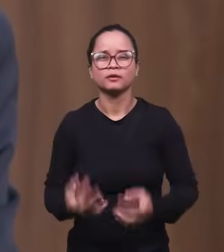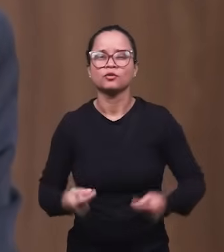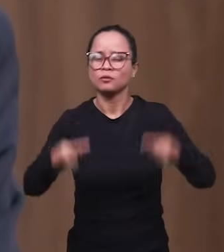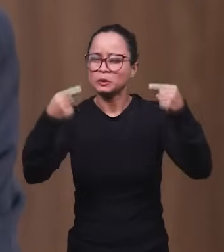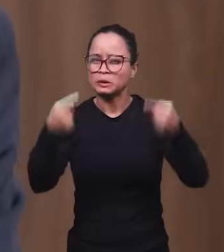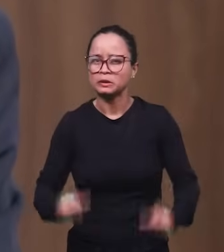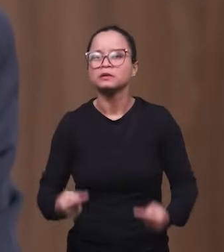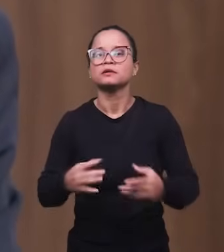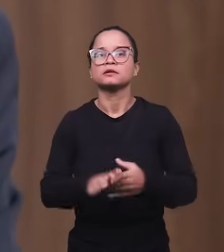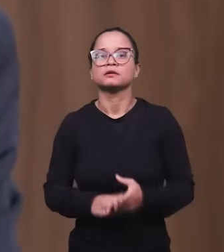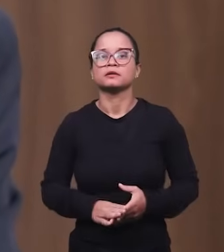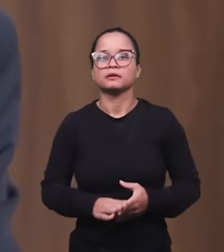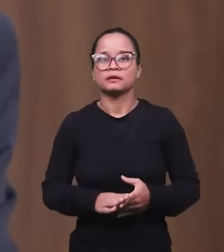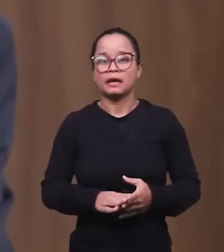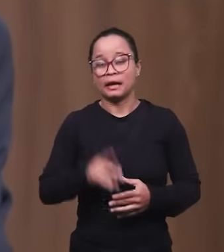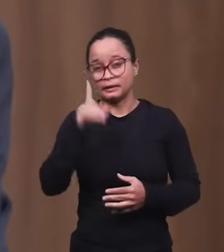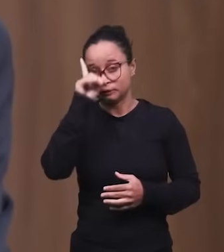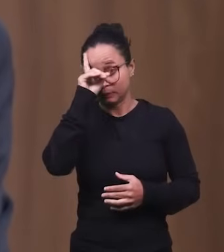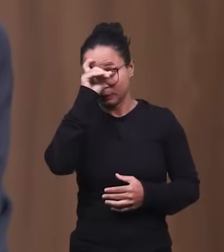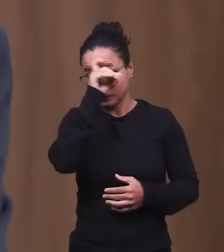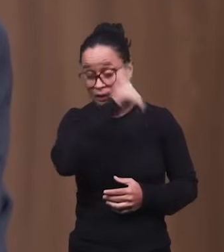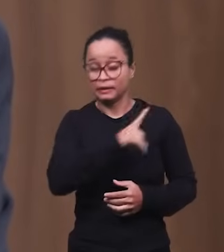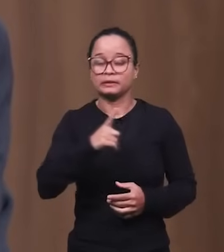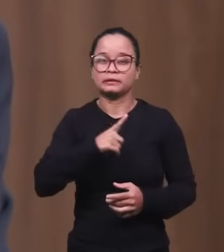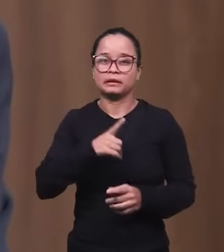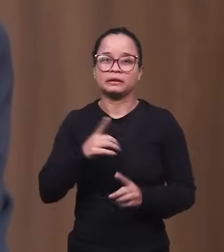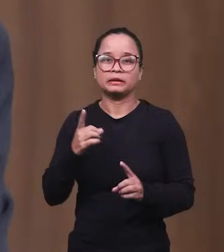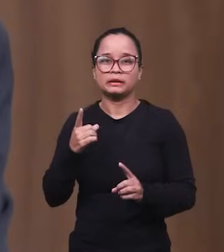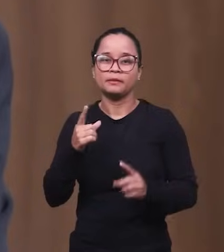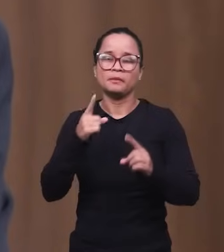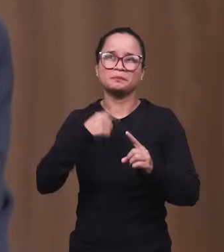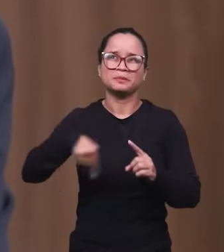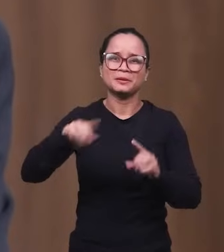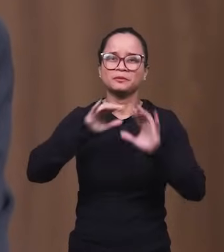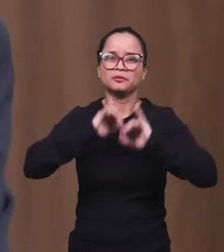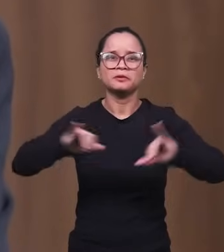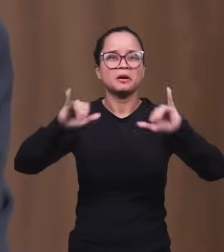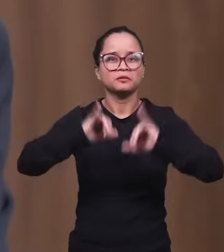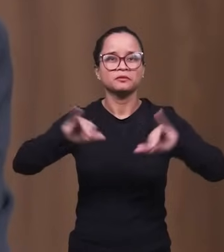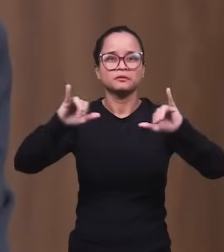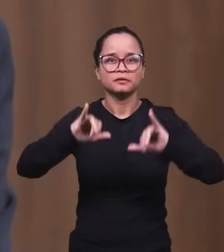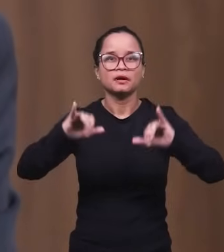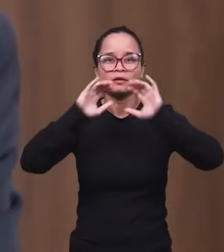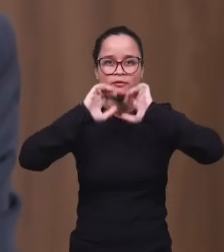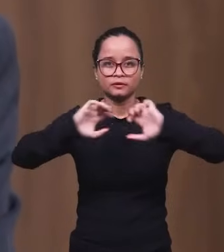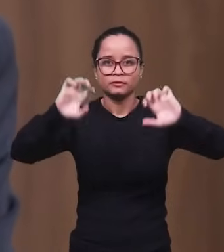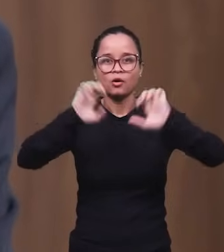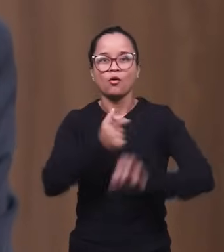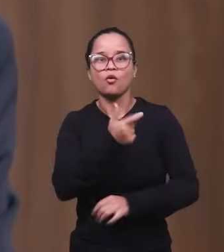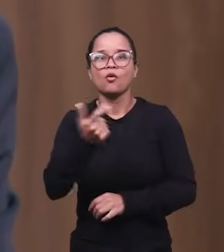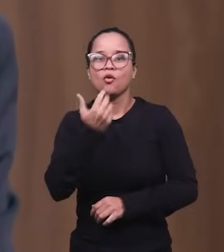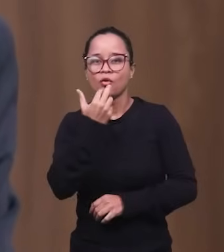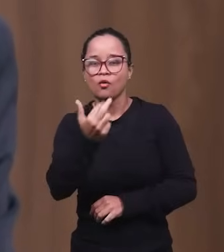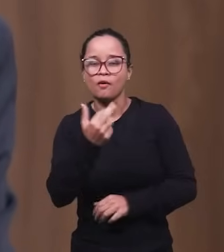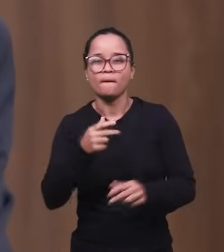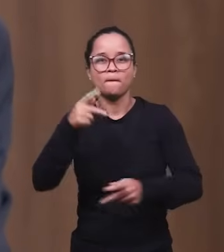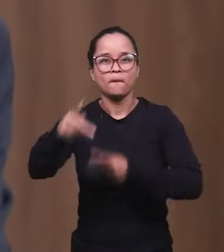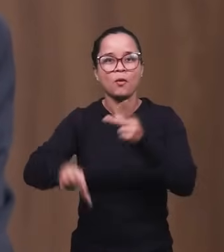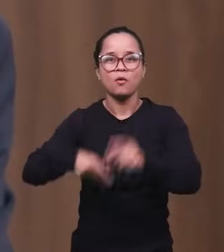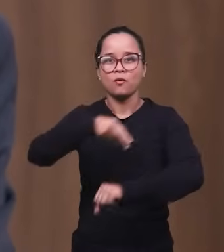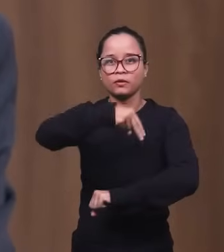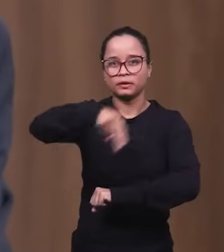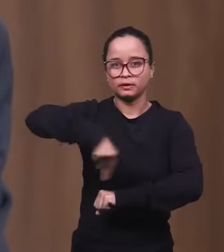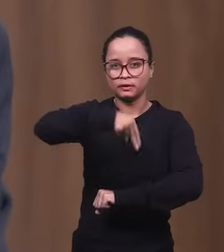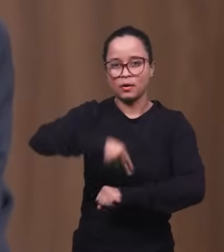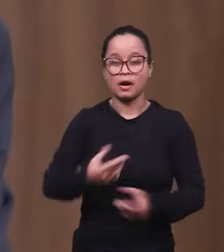grandes desafios, os obstáculos que encontramos para anunciar o Evangelho a outros idiomas, a outros povos, a